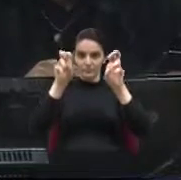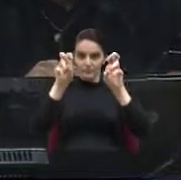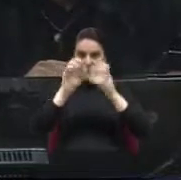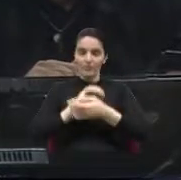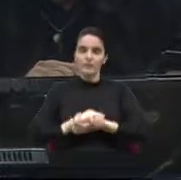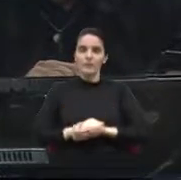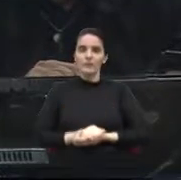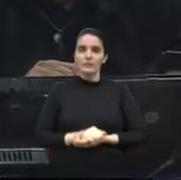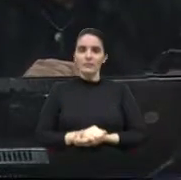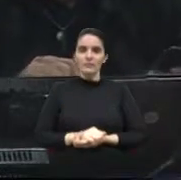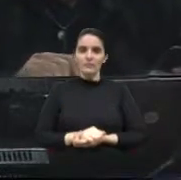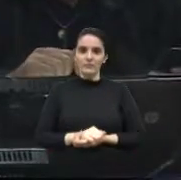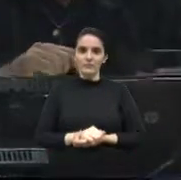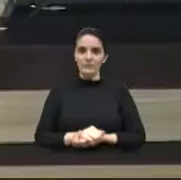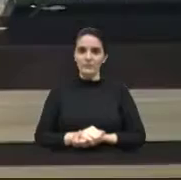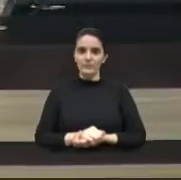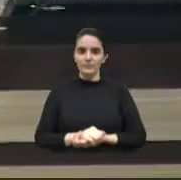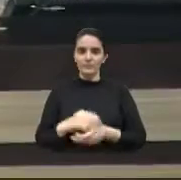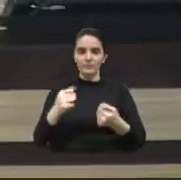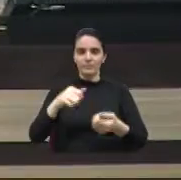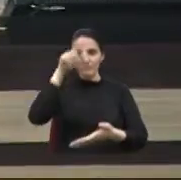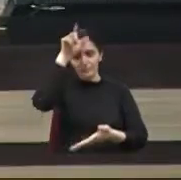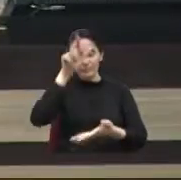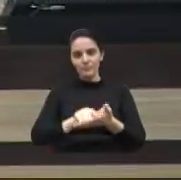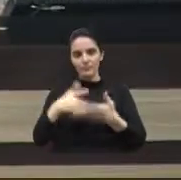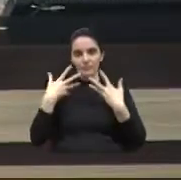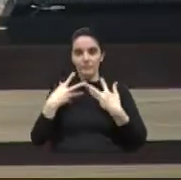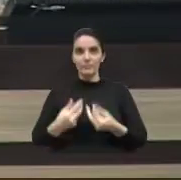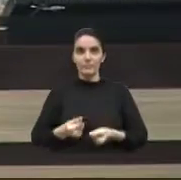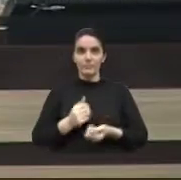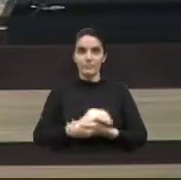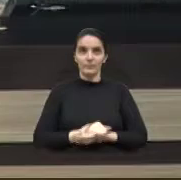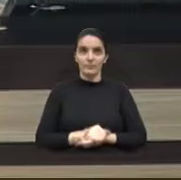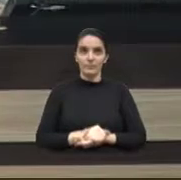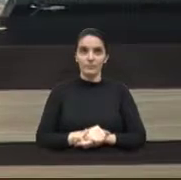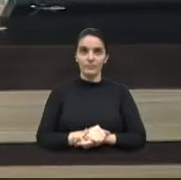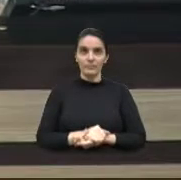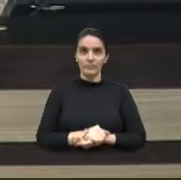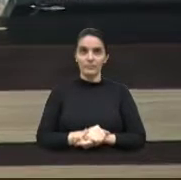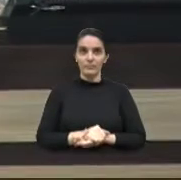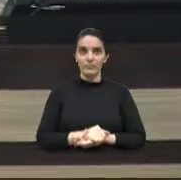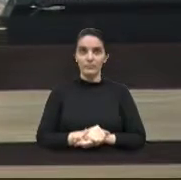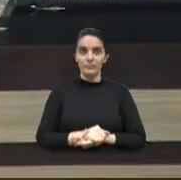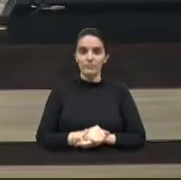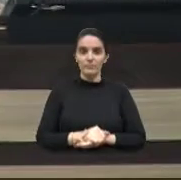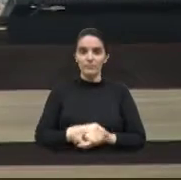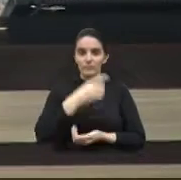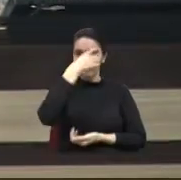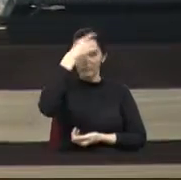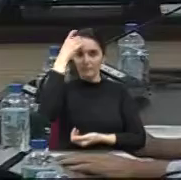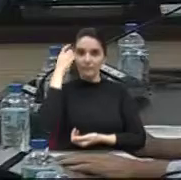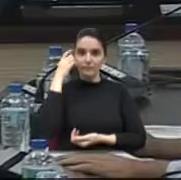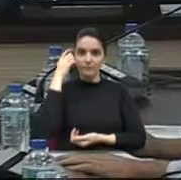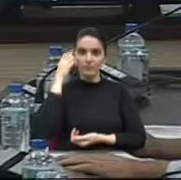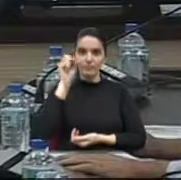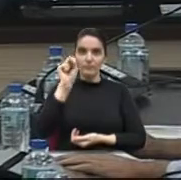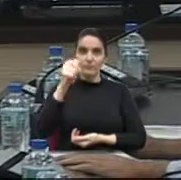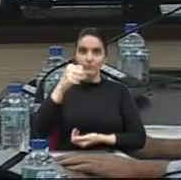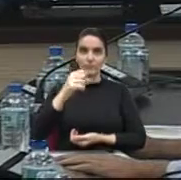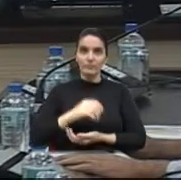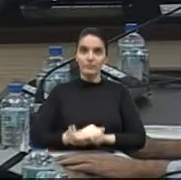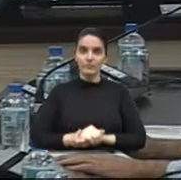requerimento. Precisa a anuência dos líderes. Marco Xavier. Sim,